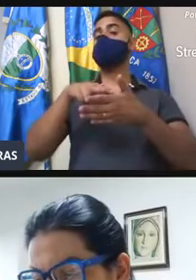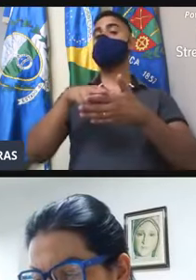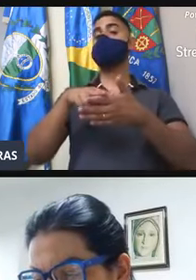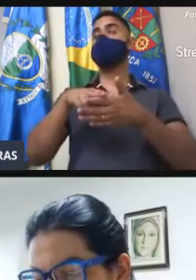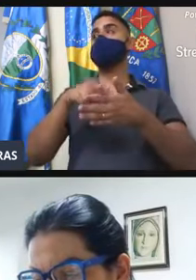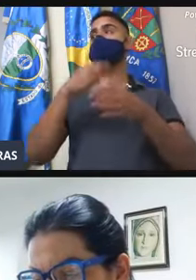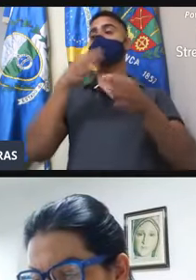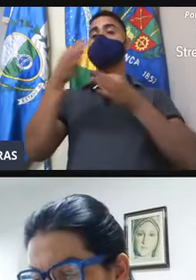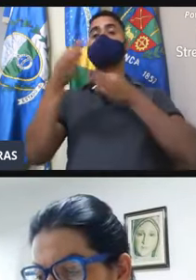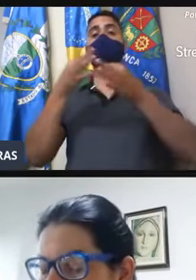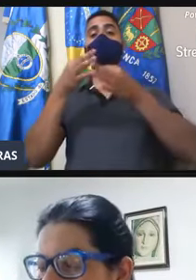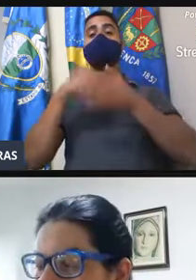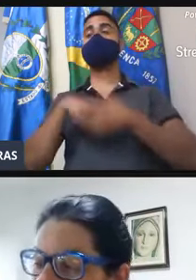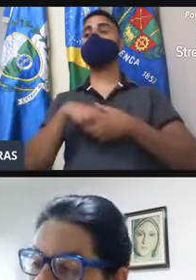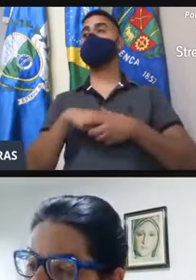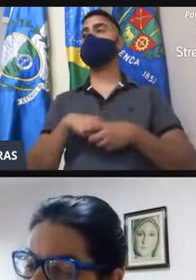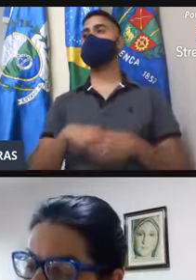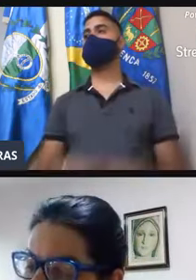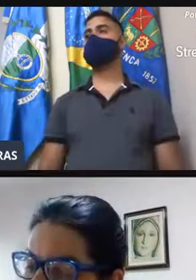dos pareceres.